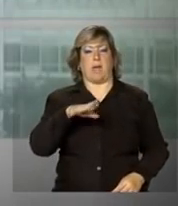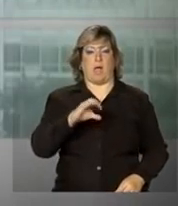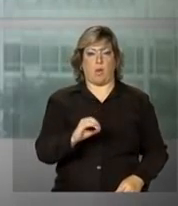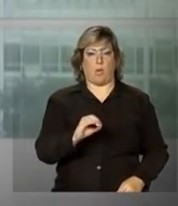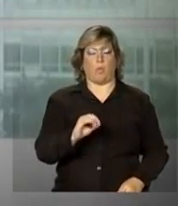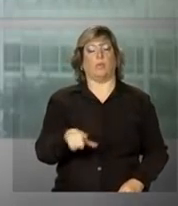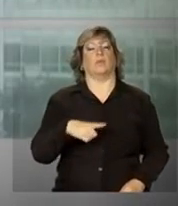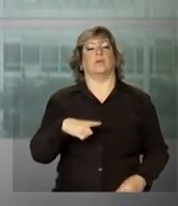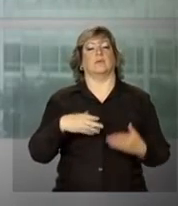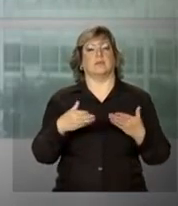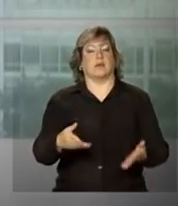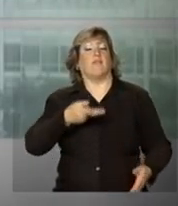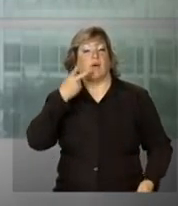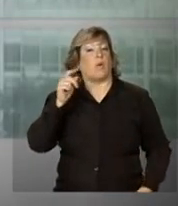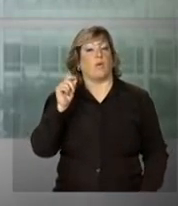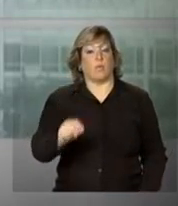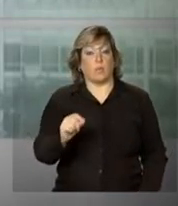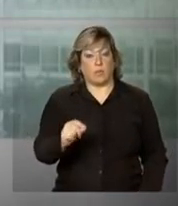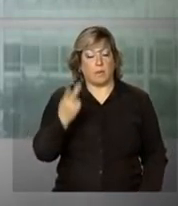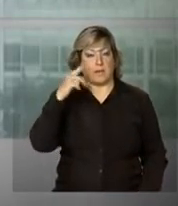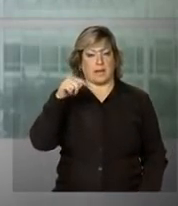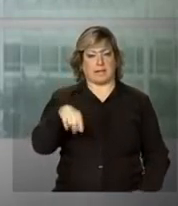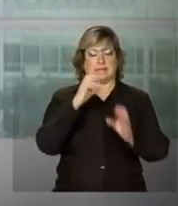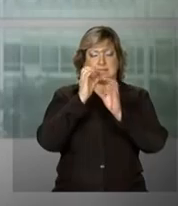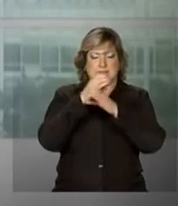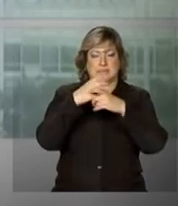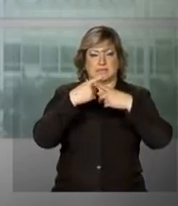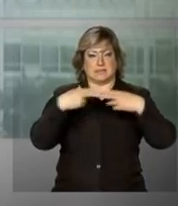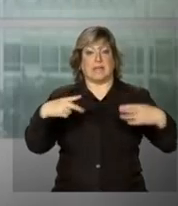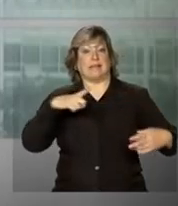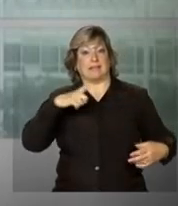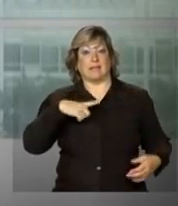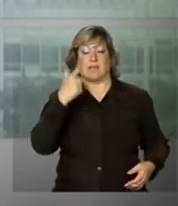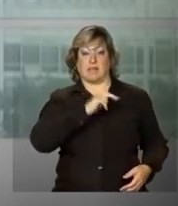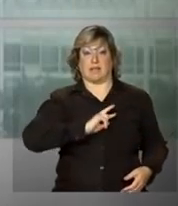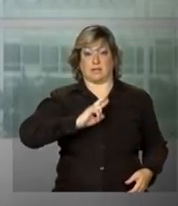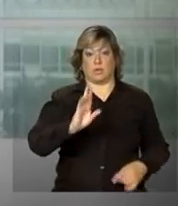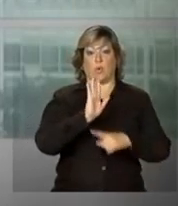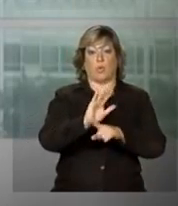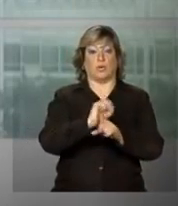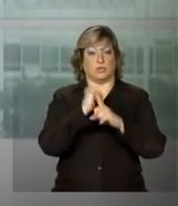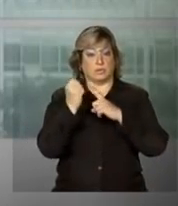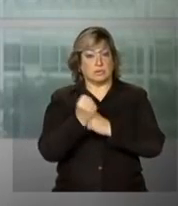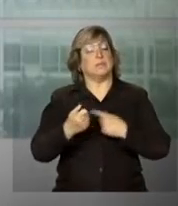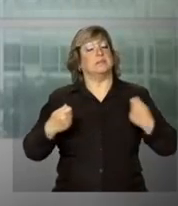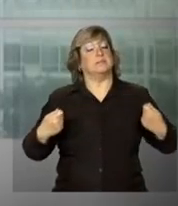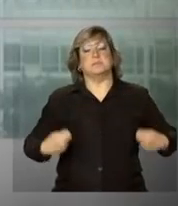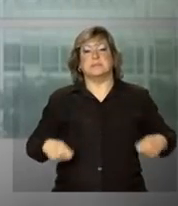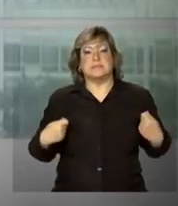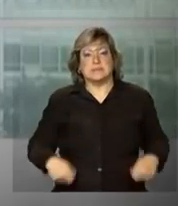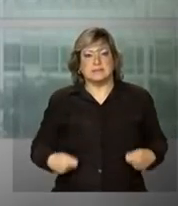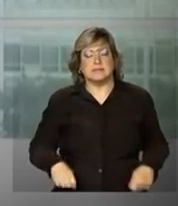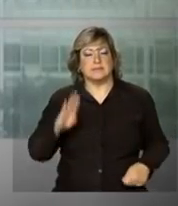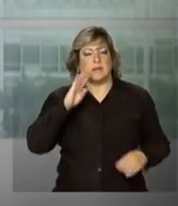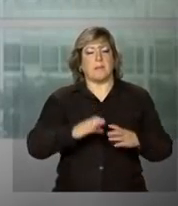Antônio Raupe, disse que para que a ciência tenha resultados para a sociedade, é necessário que haja